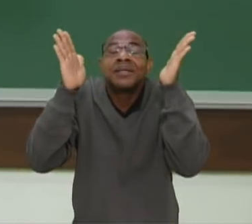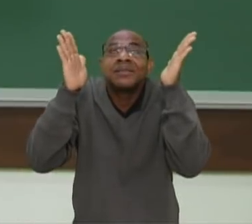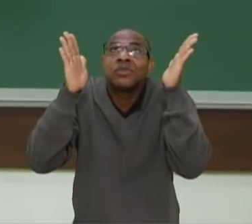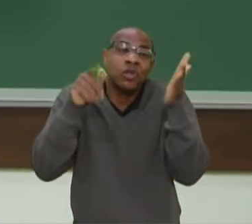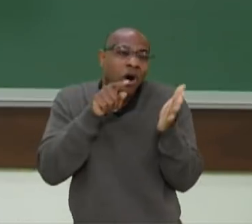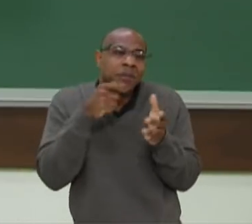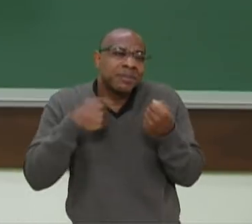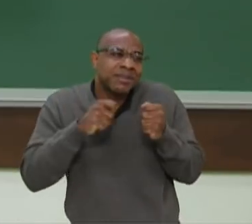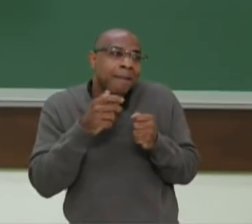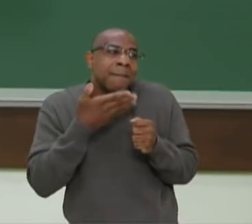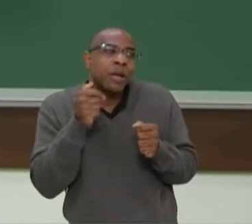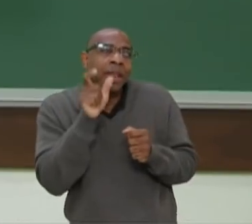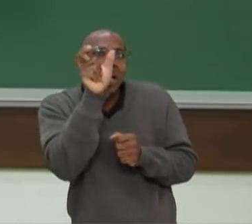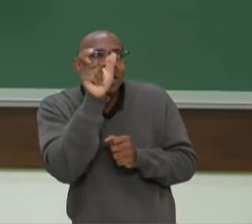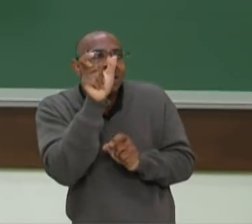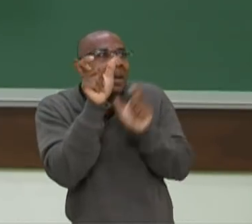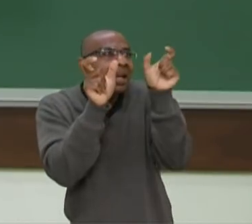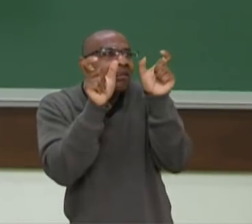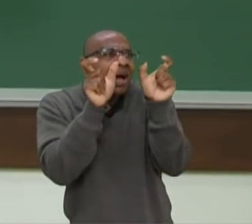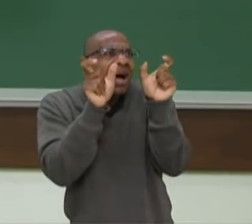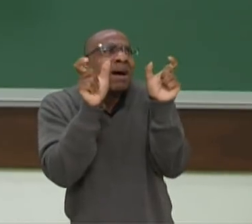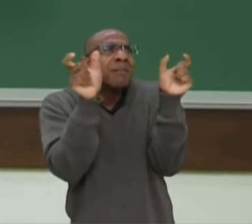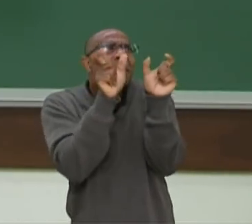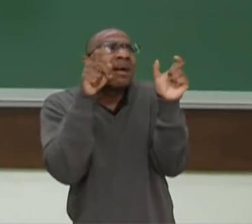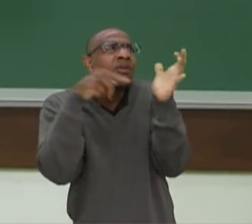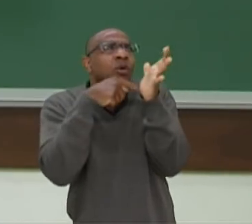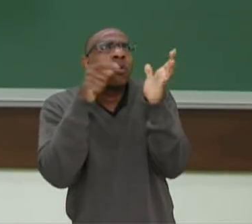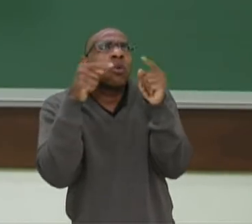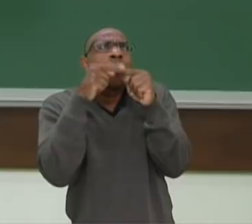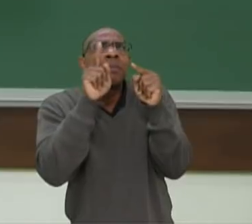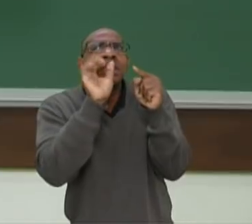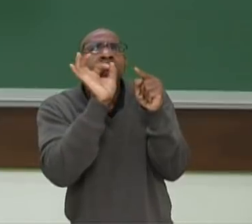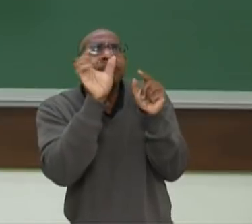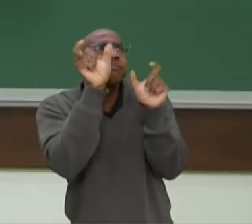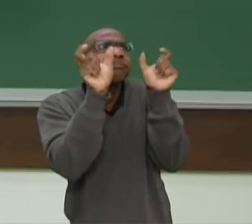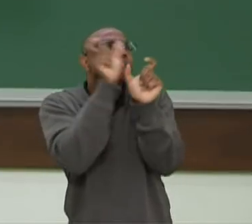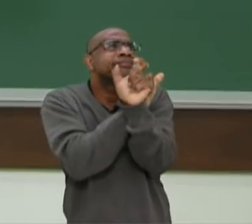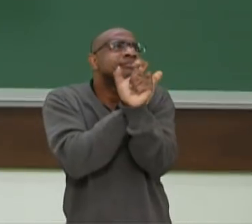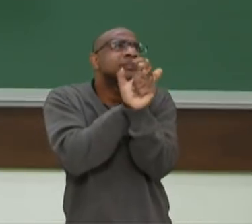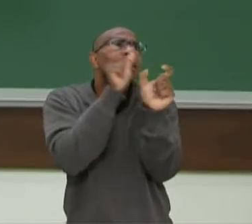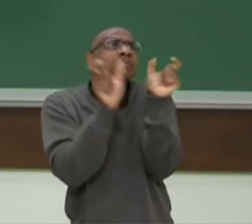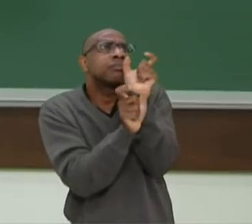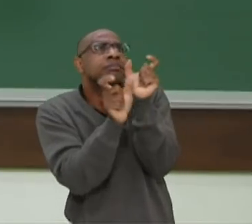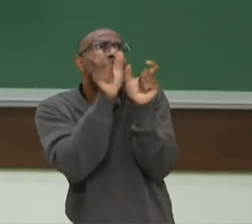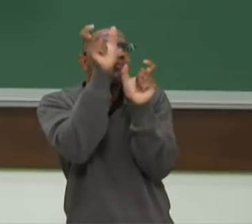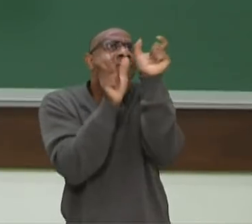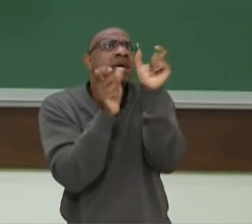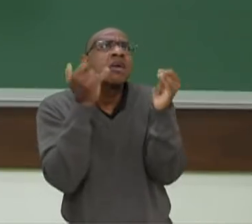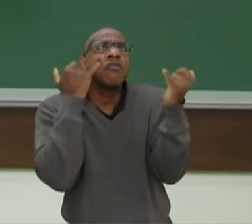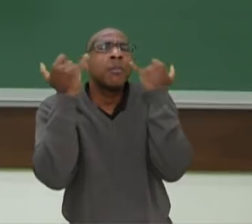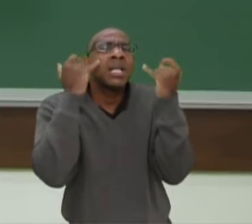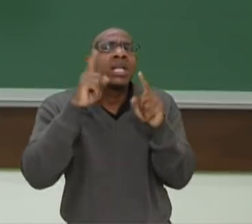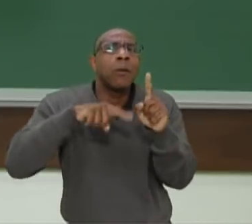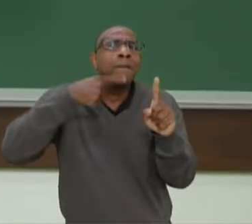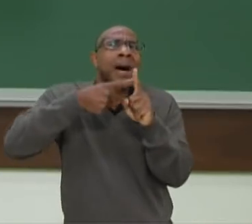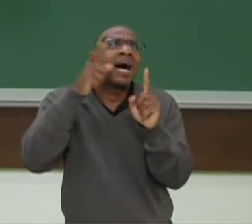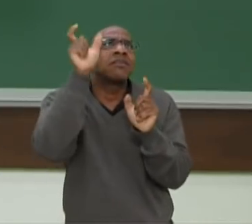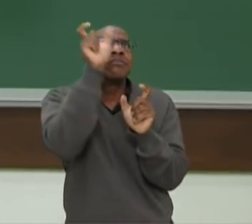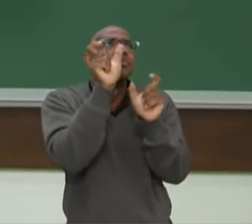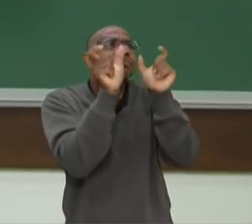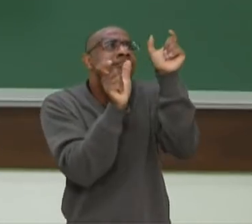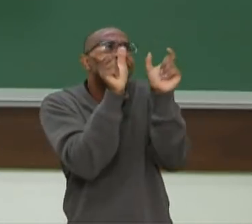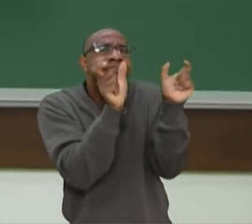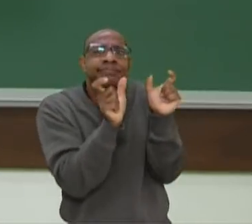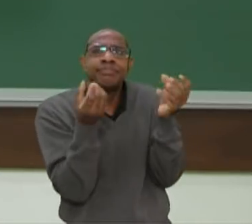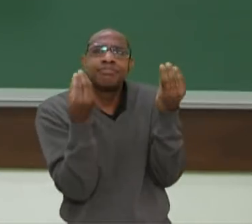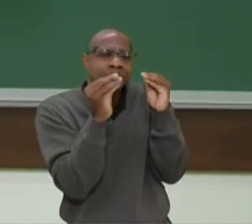melhorar ali e lá e tal, ajustar aqui. É. Você pode pegar uma informação a mais de um especialista